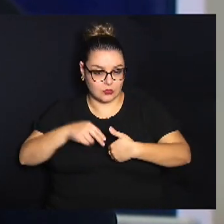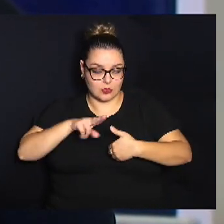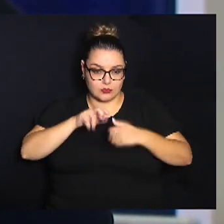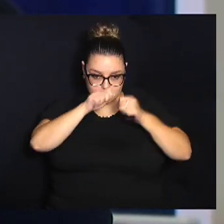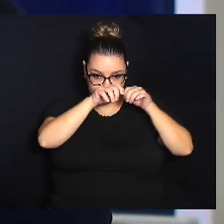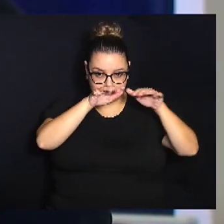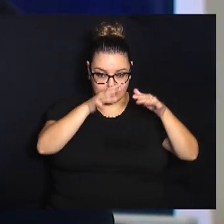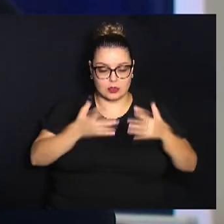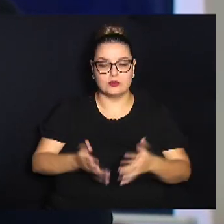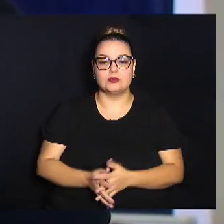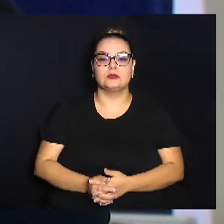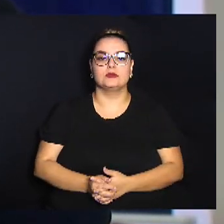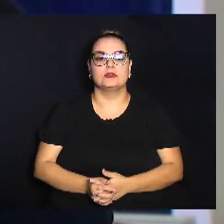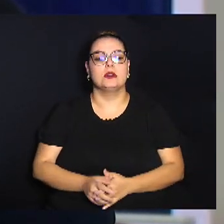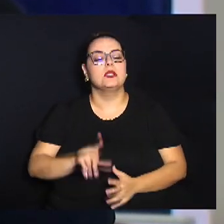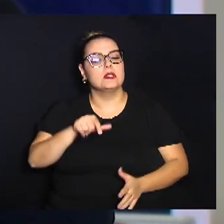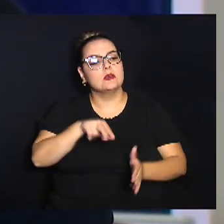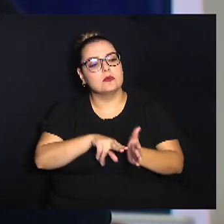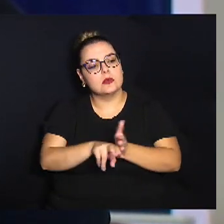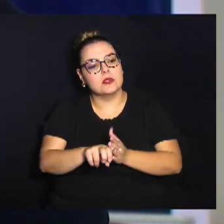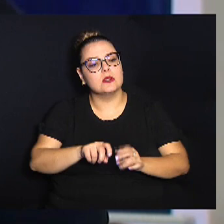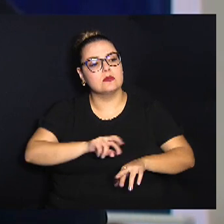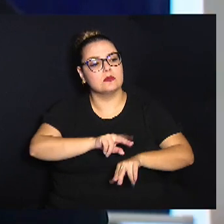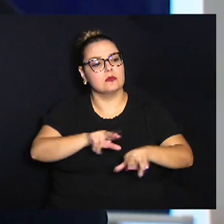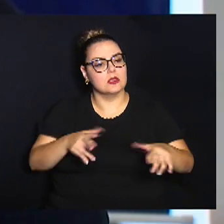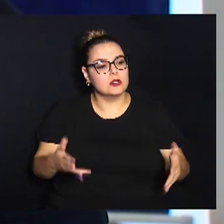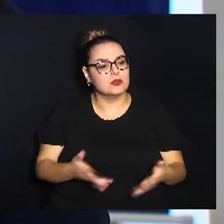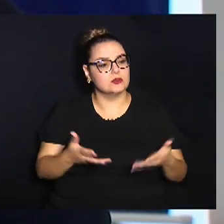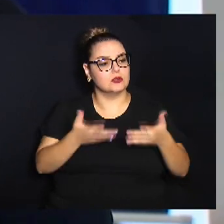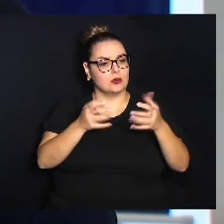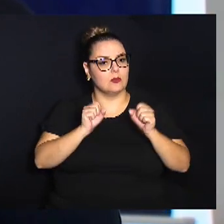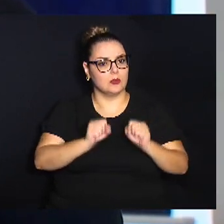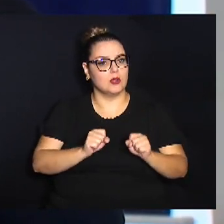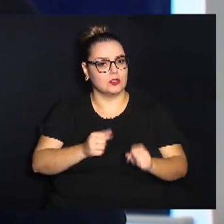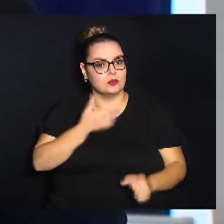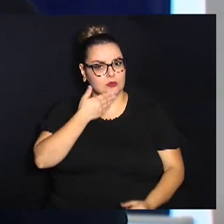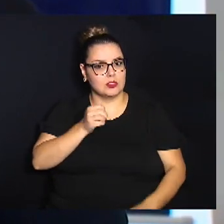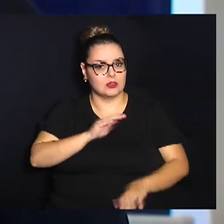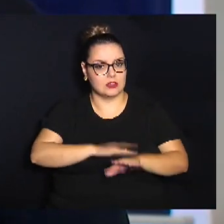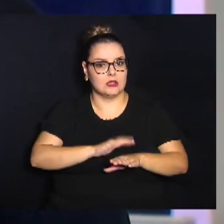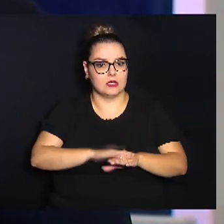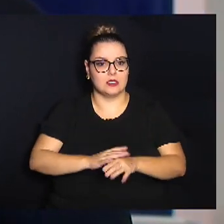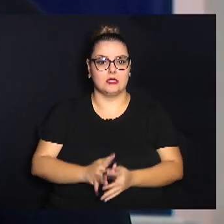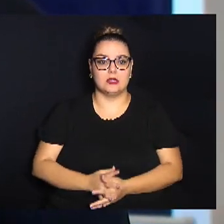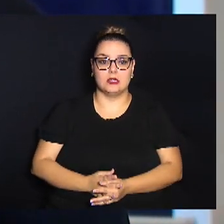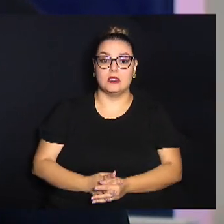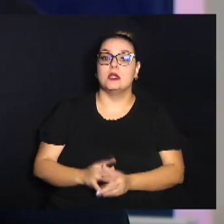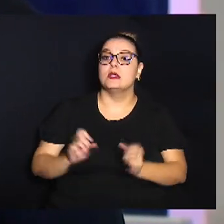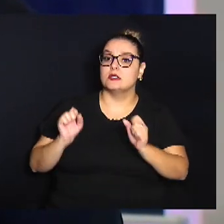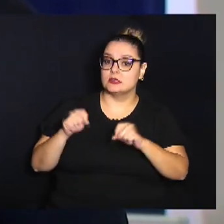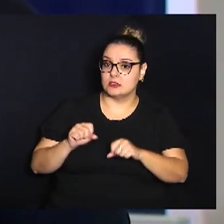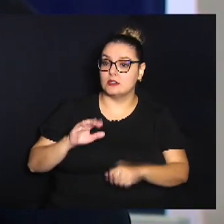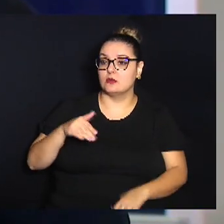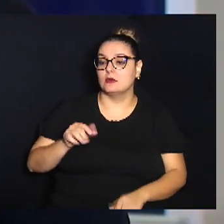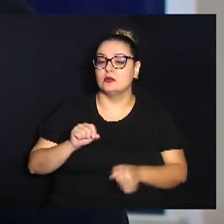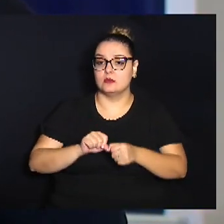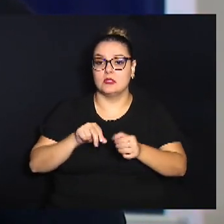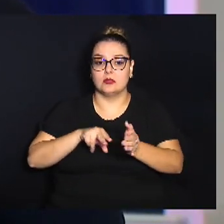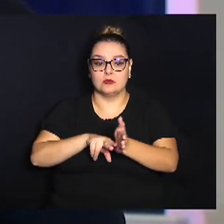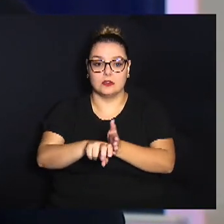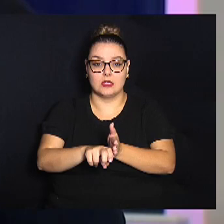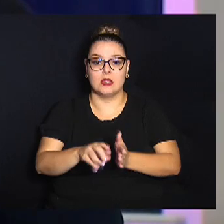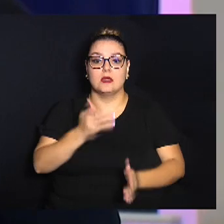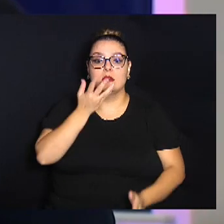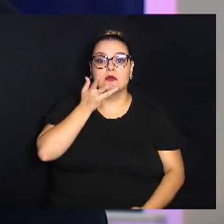diagnosticadas, existe uma série de estímulos que podem melhorar essa função? Assim que é realizado o diagnóstico, essa criança